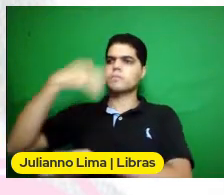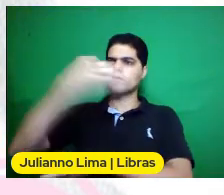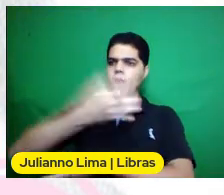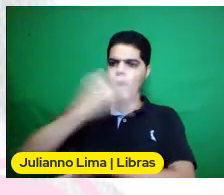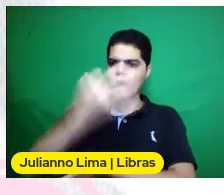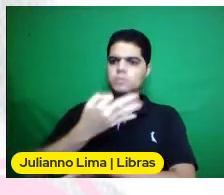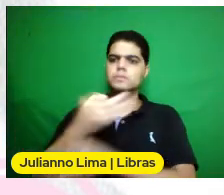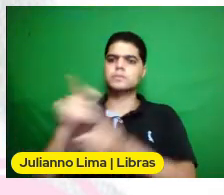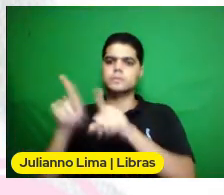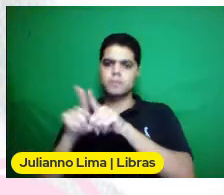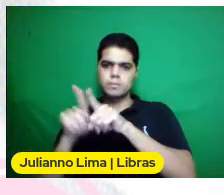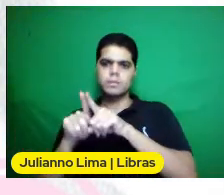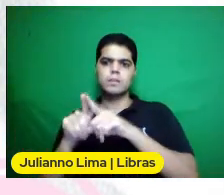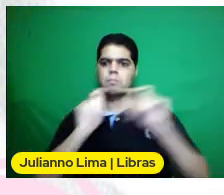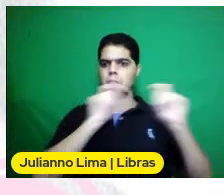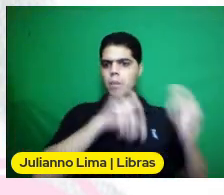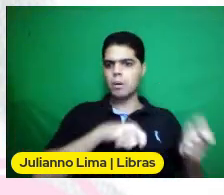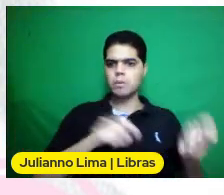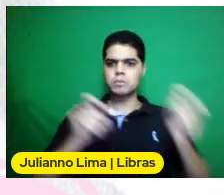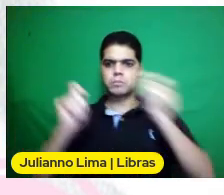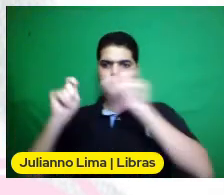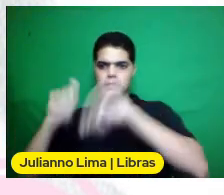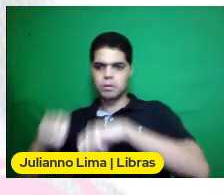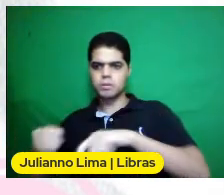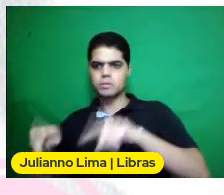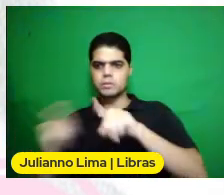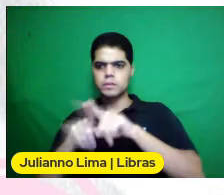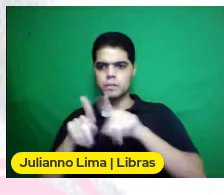fazer, assim, cada um pode, dentro